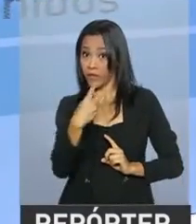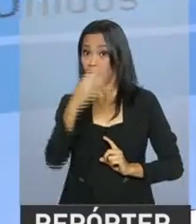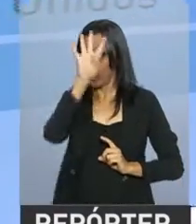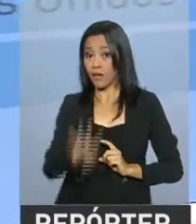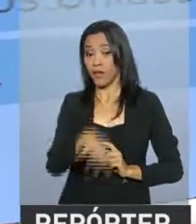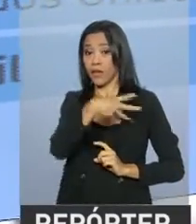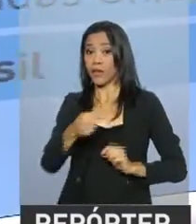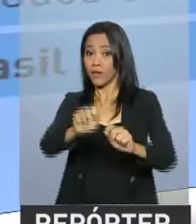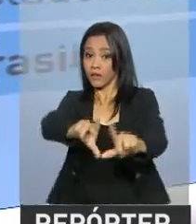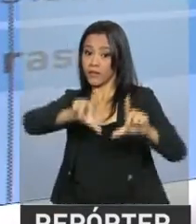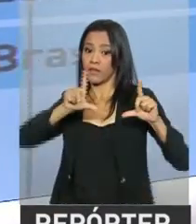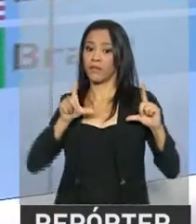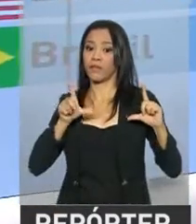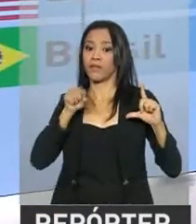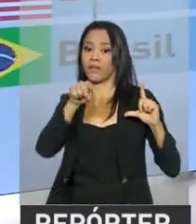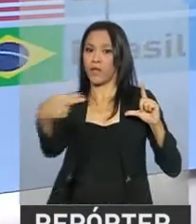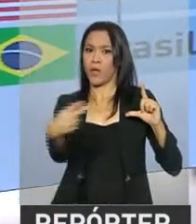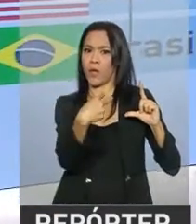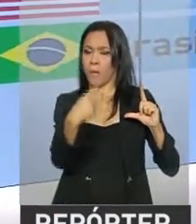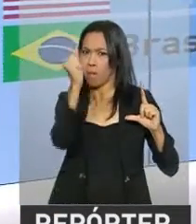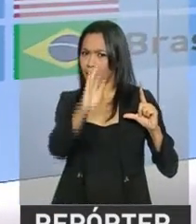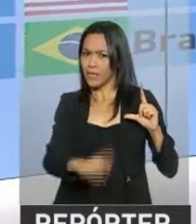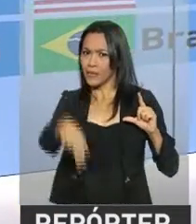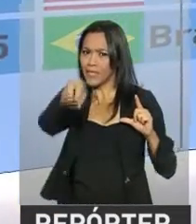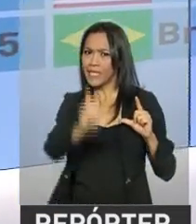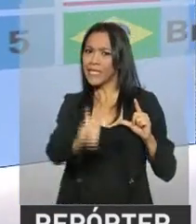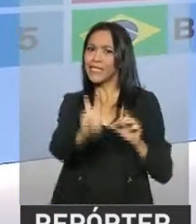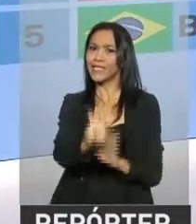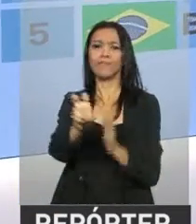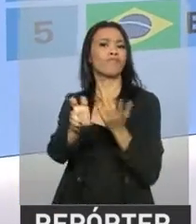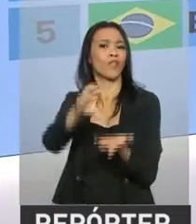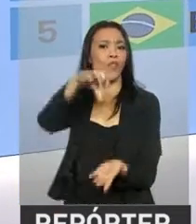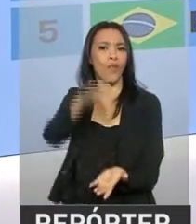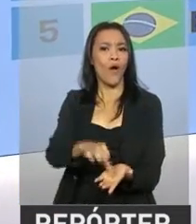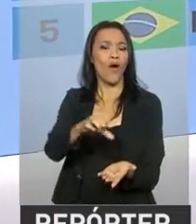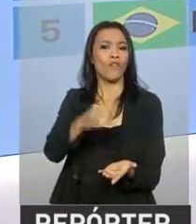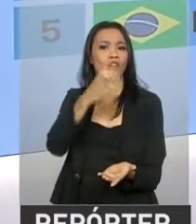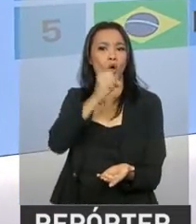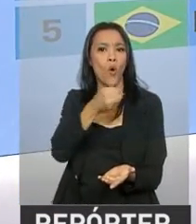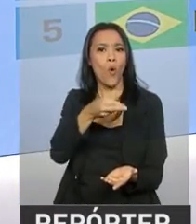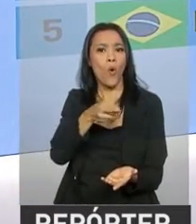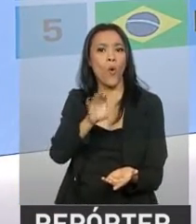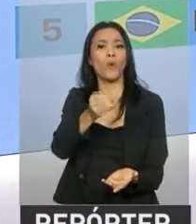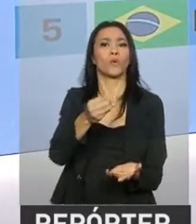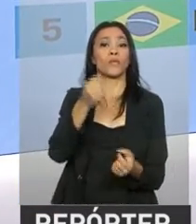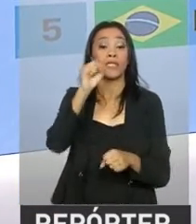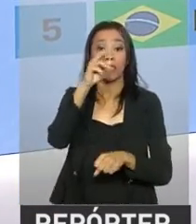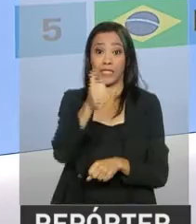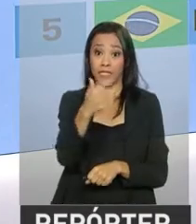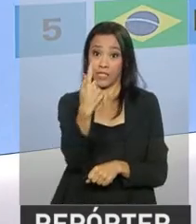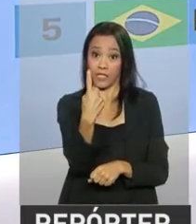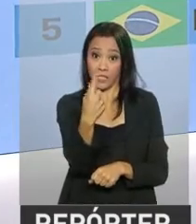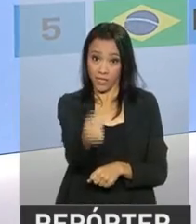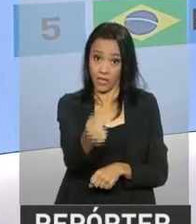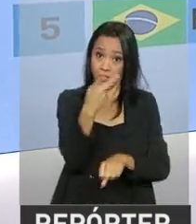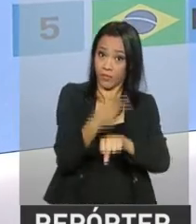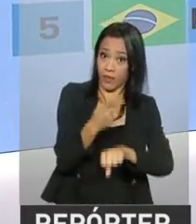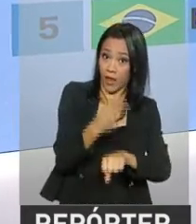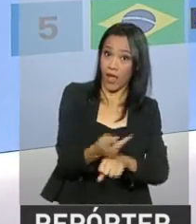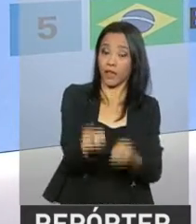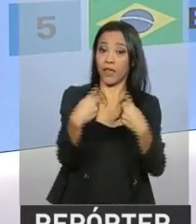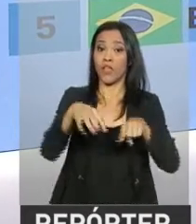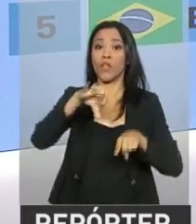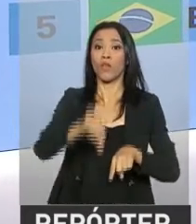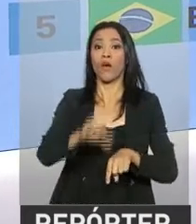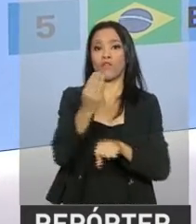no nosso telão. O Brasil segue em quinto lugar, com 9 medalhas de ouro, 17 de prata e 9 de bronze. O total,